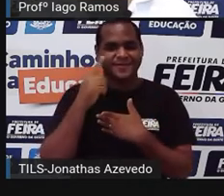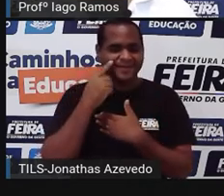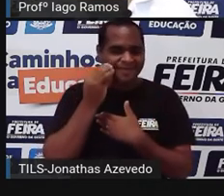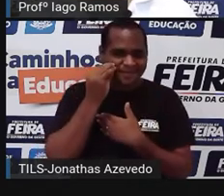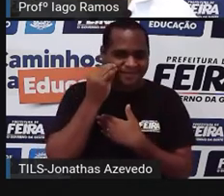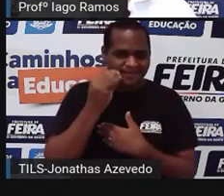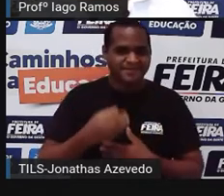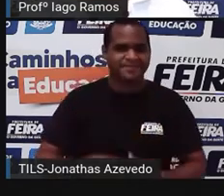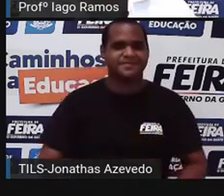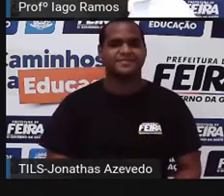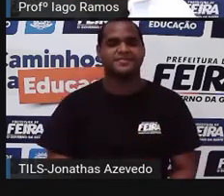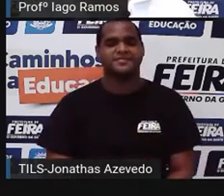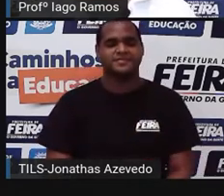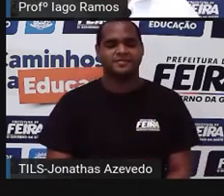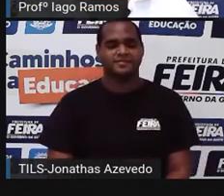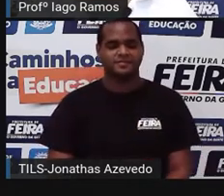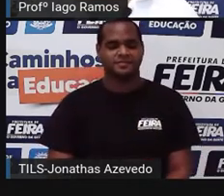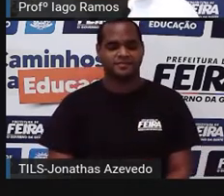Tenta aí